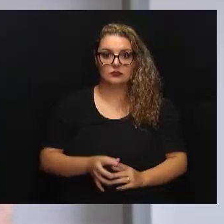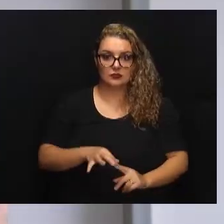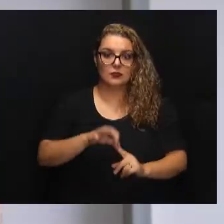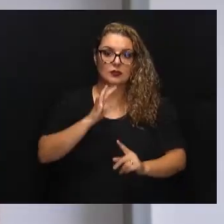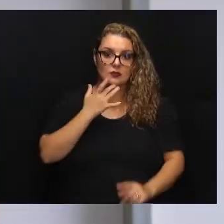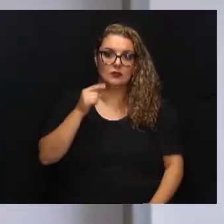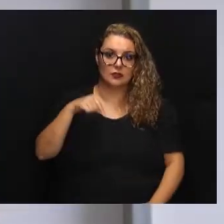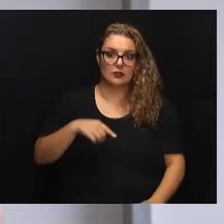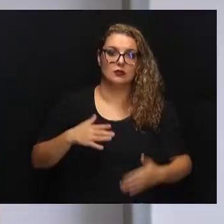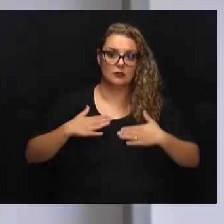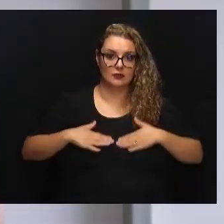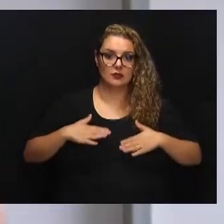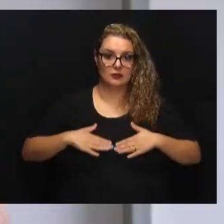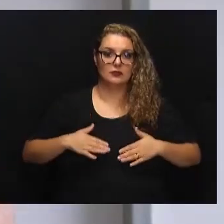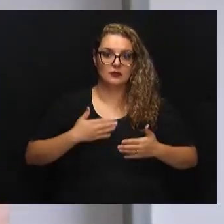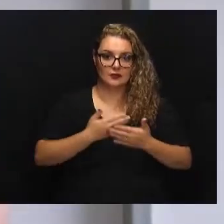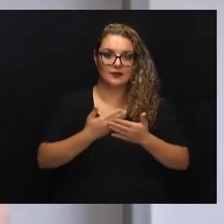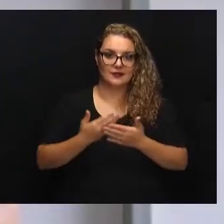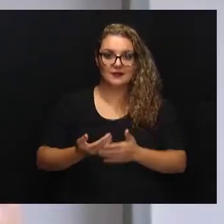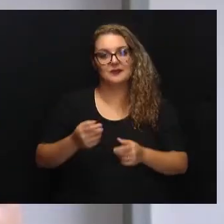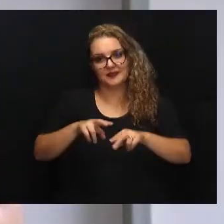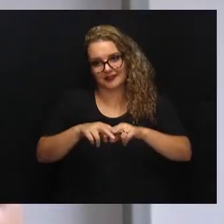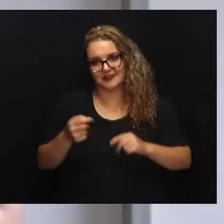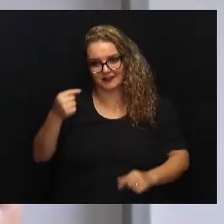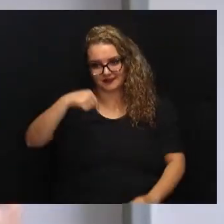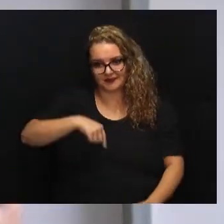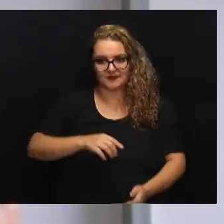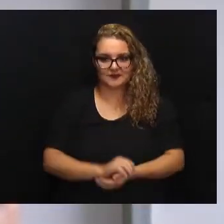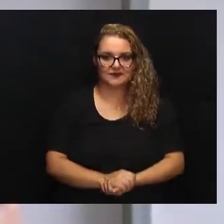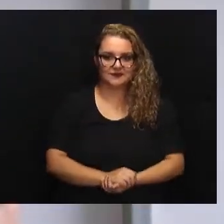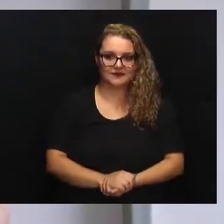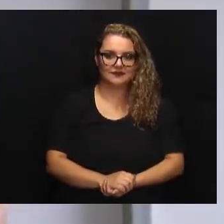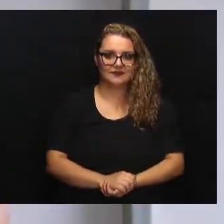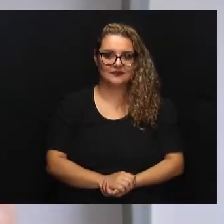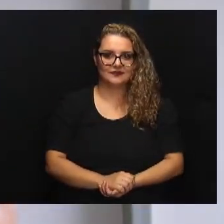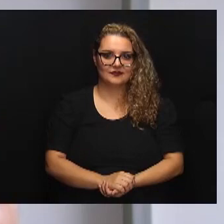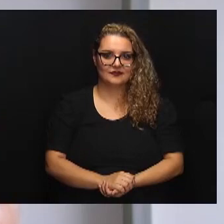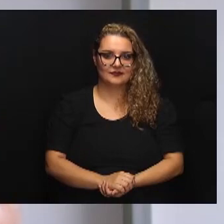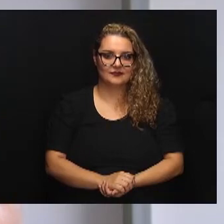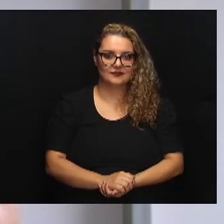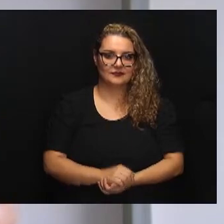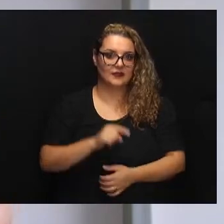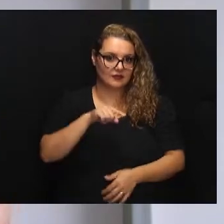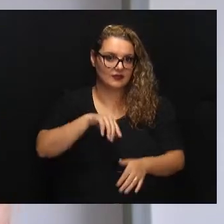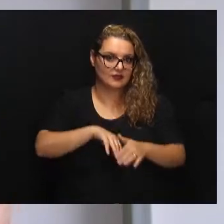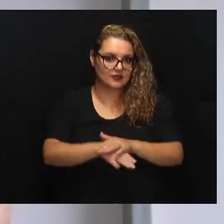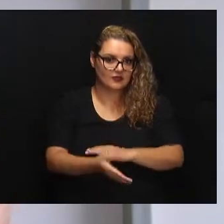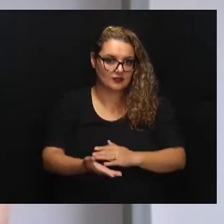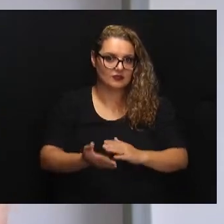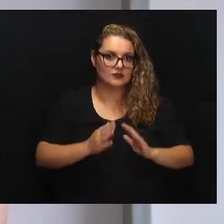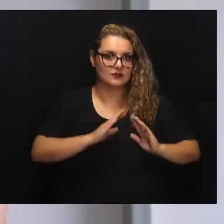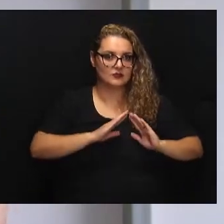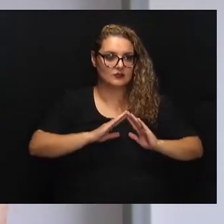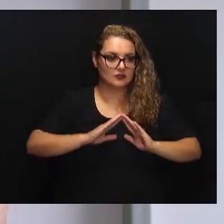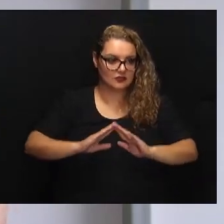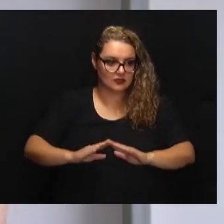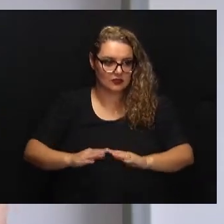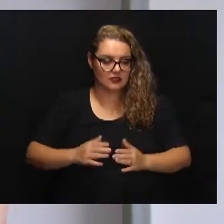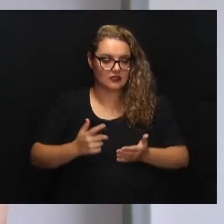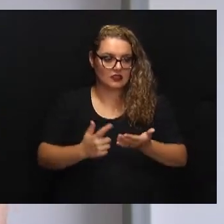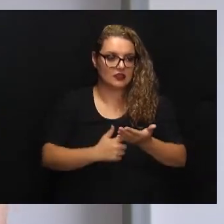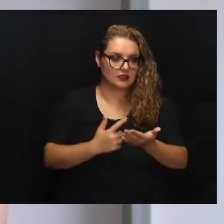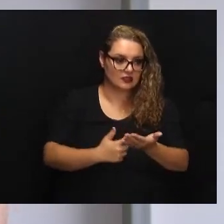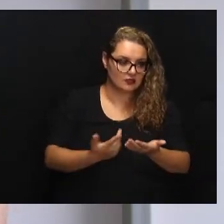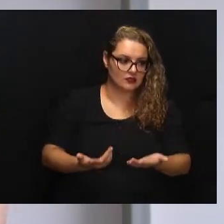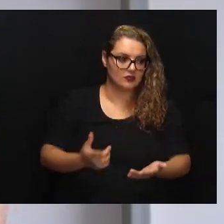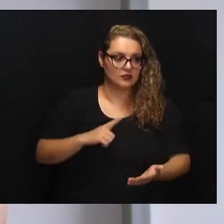enfim. Mas em priori é porque aqui é muito tranquilo para estudar, por isso que eu venho. Você costuma